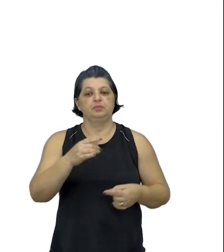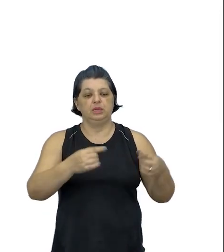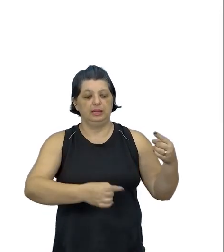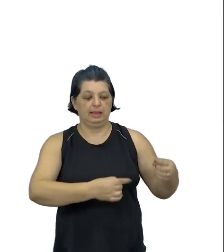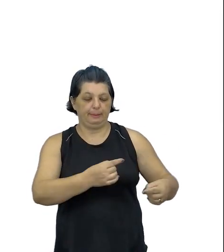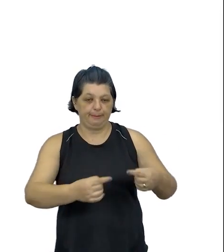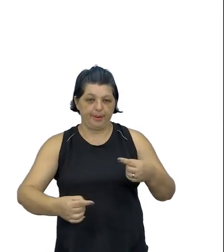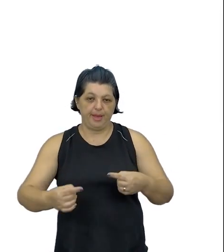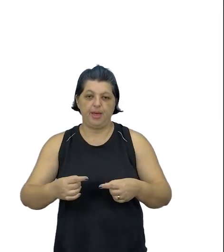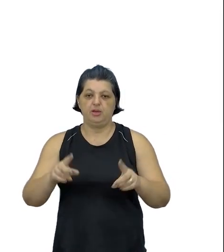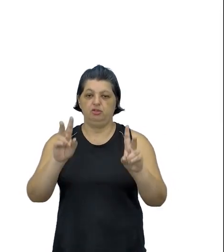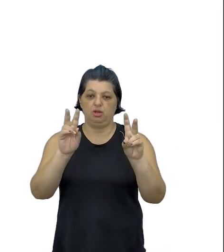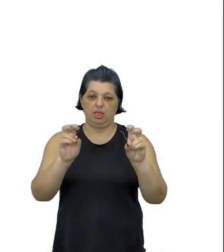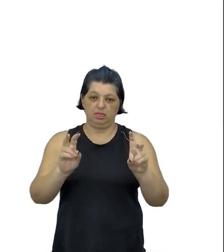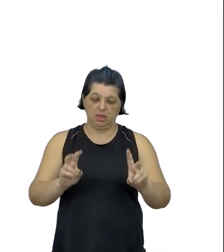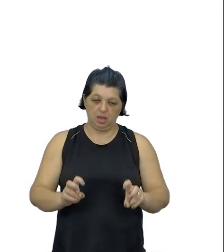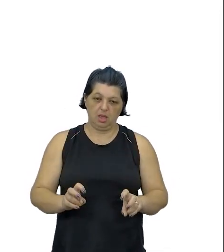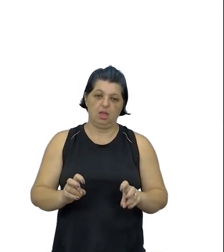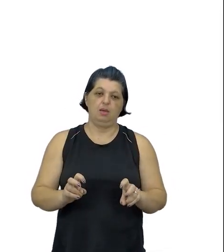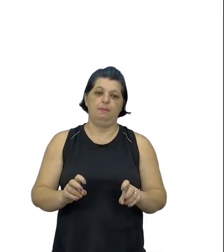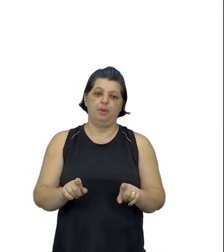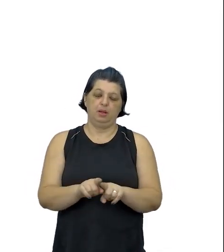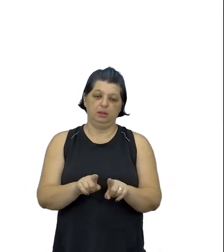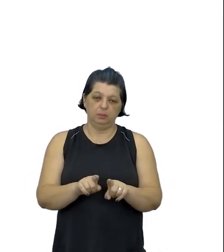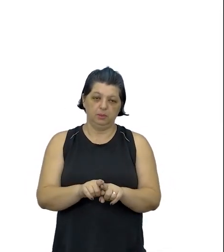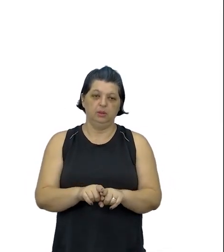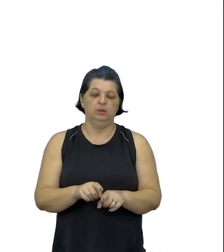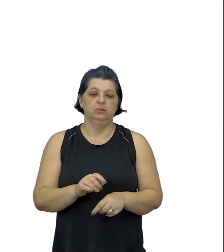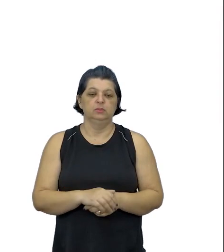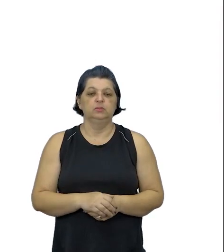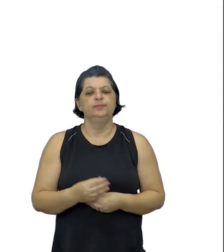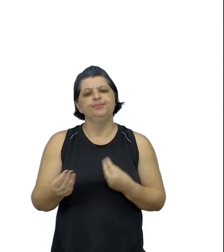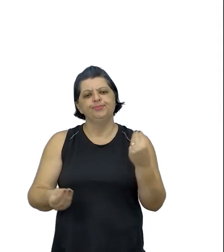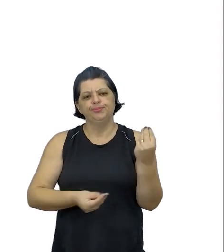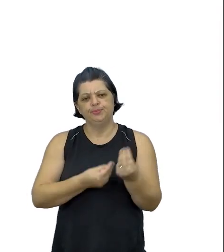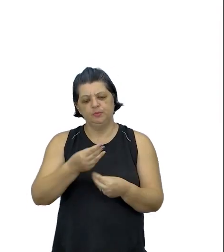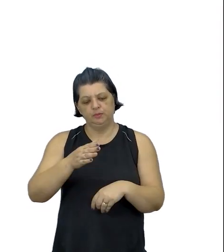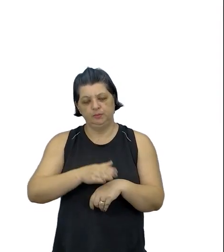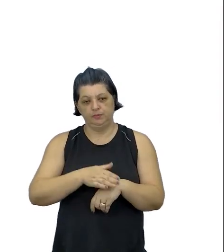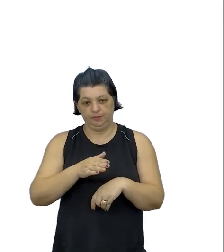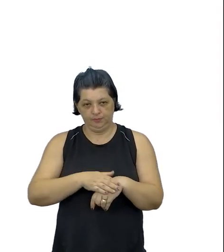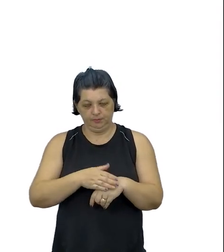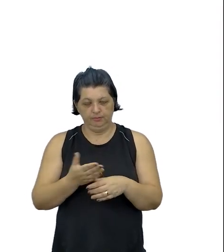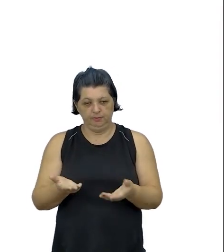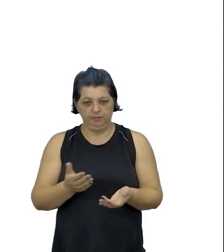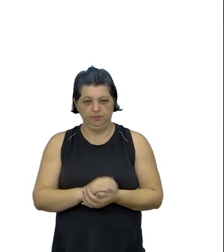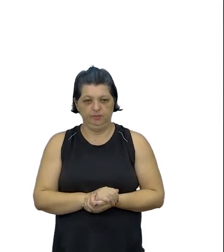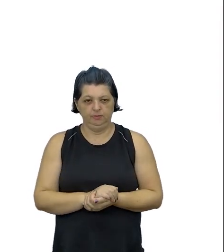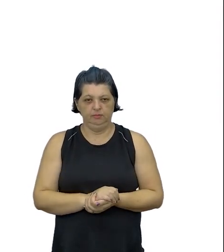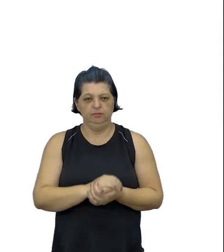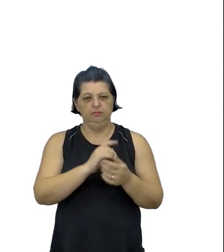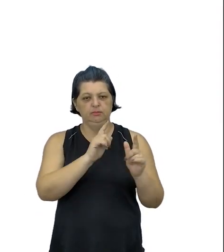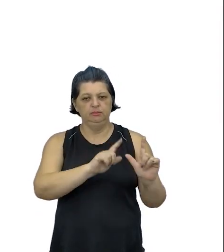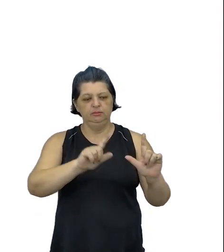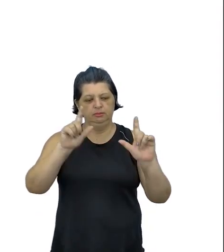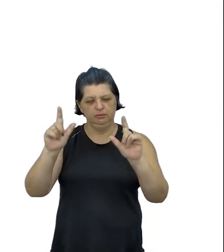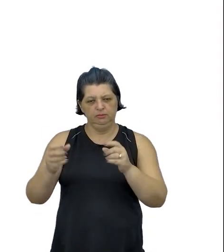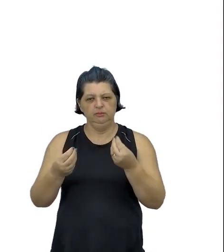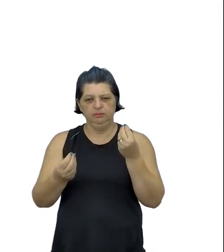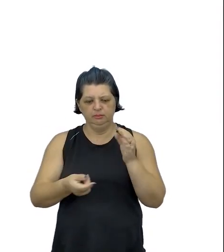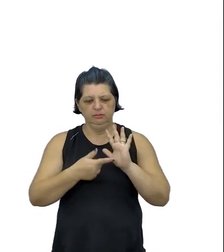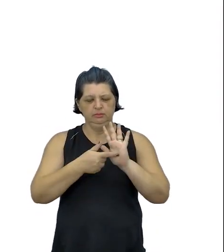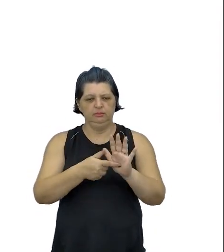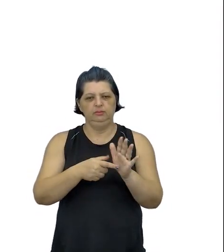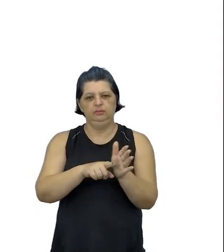relativos aos temas polêmicos envolvendo, como que vai ser feito isso, então, tá? Essa exposição aqui das